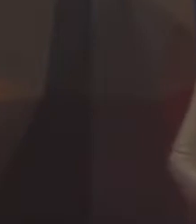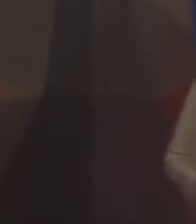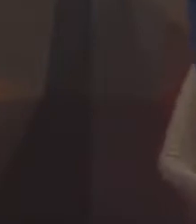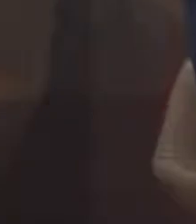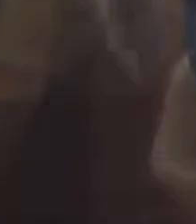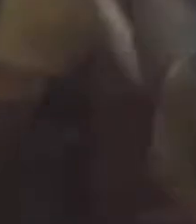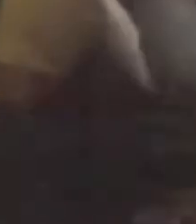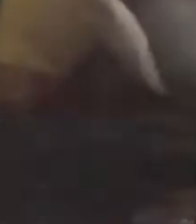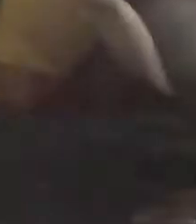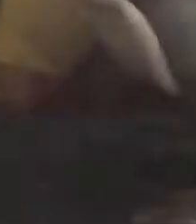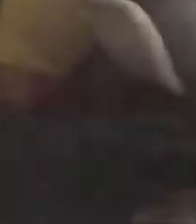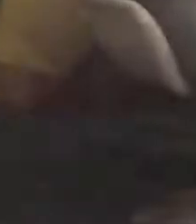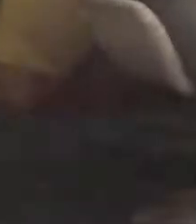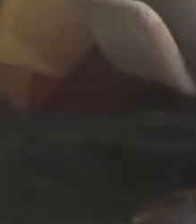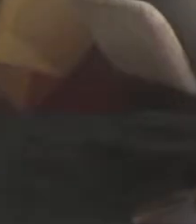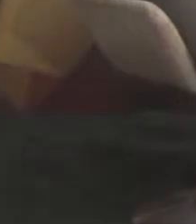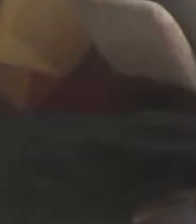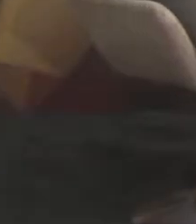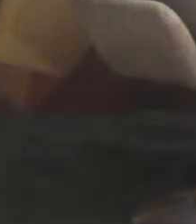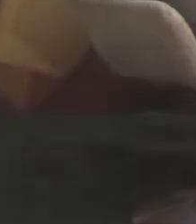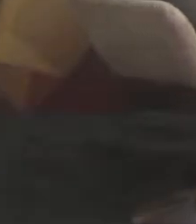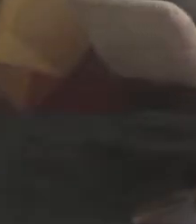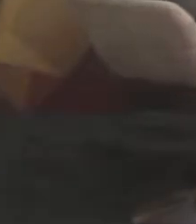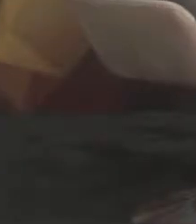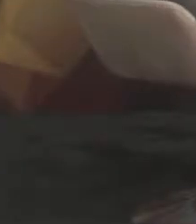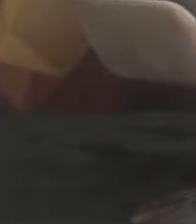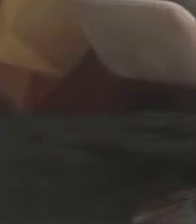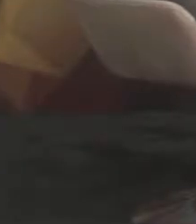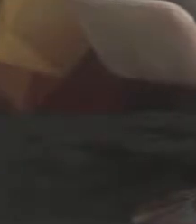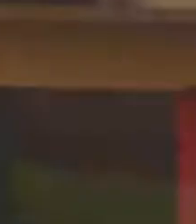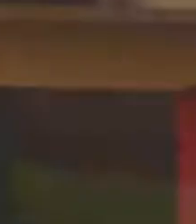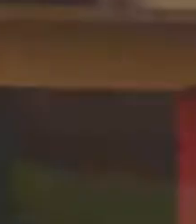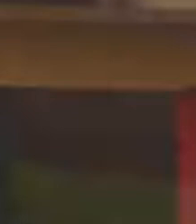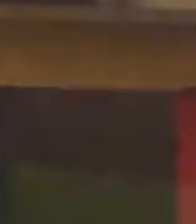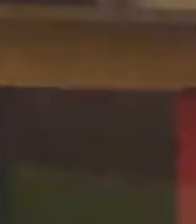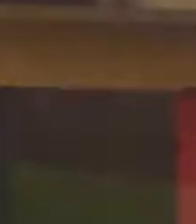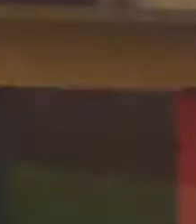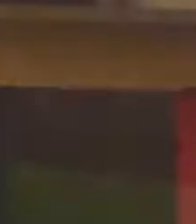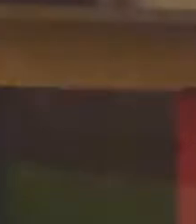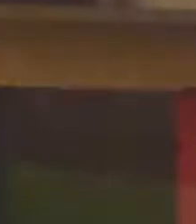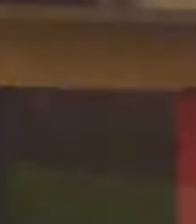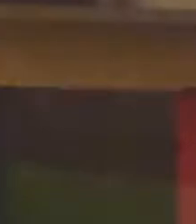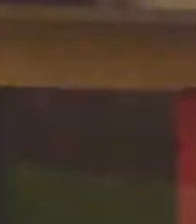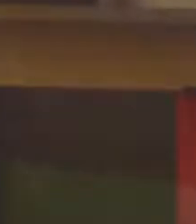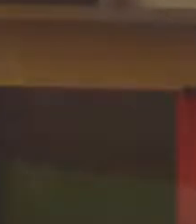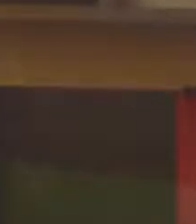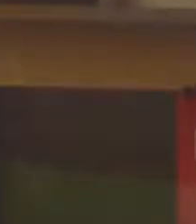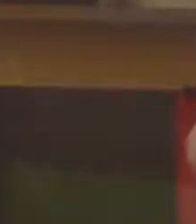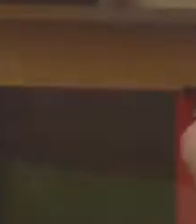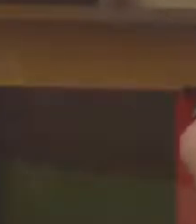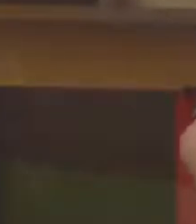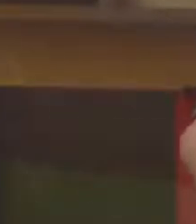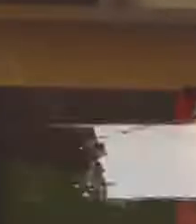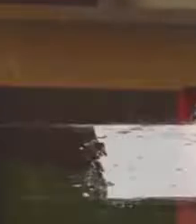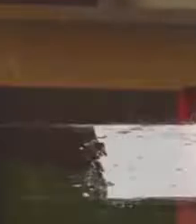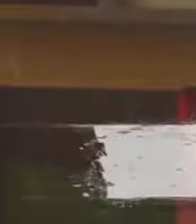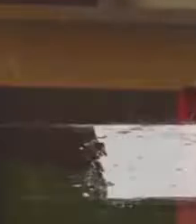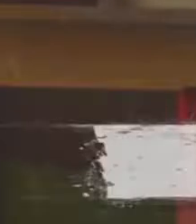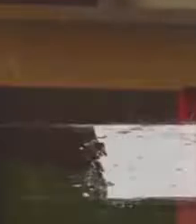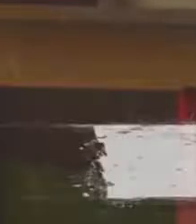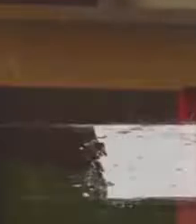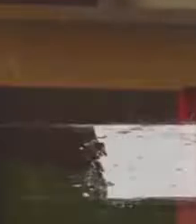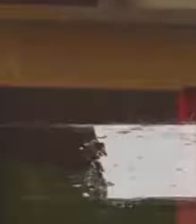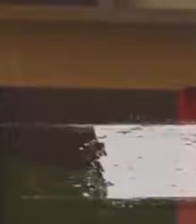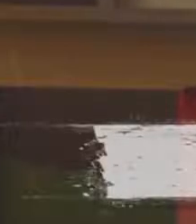Gilberto Vasconcelos. Muito obrigado pela sua presença, por ter vindo aqui no nosso programa. Obrigado a você, Rodrigo. É uma alegria muito